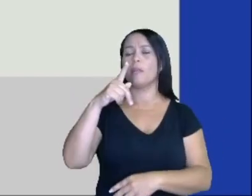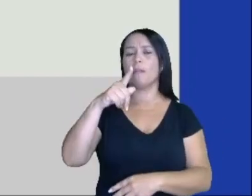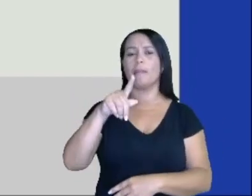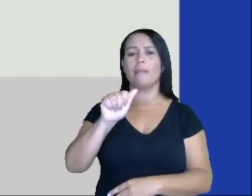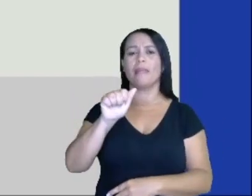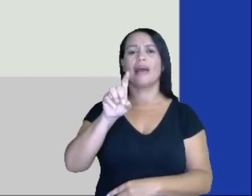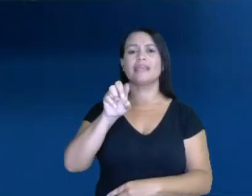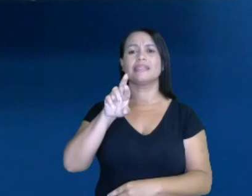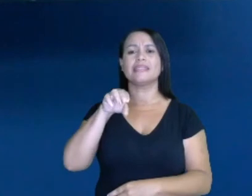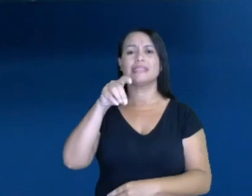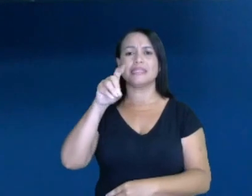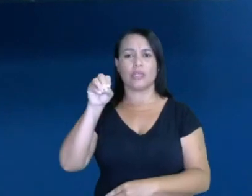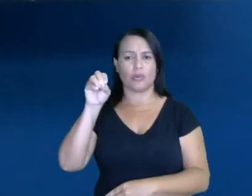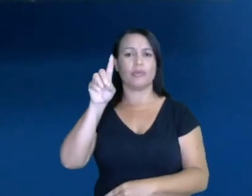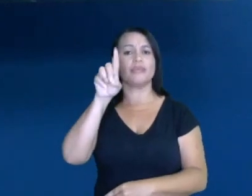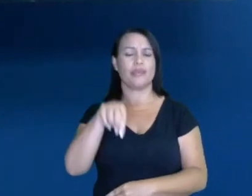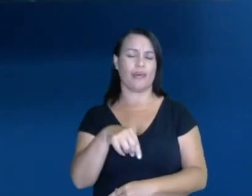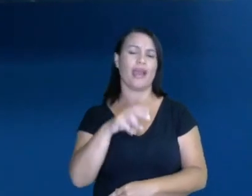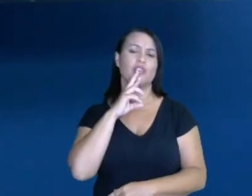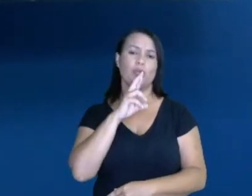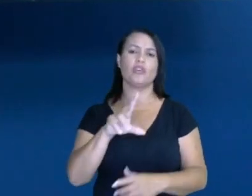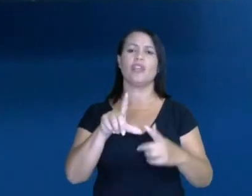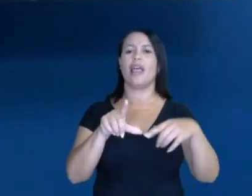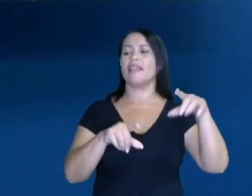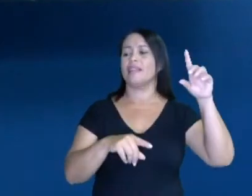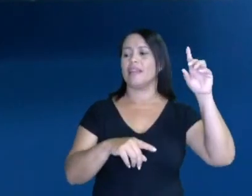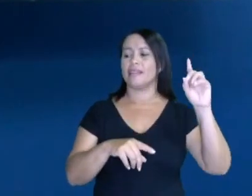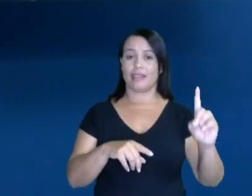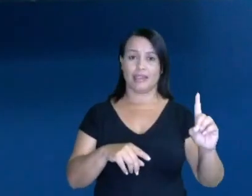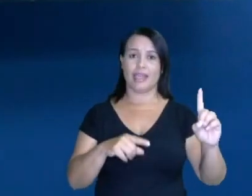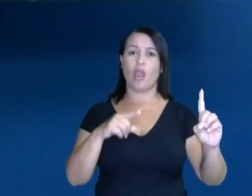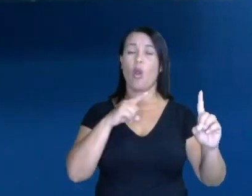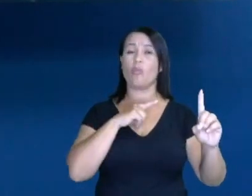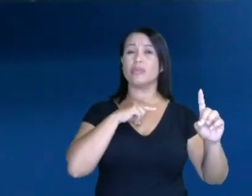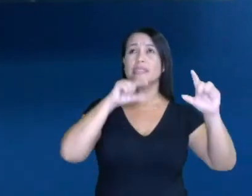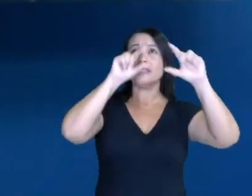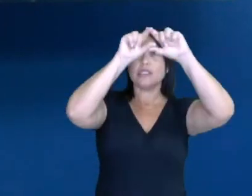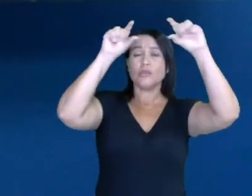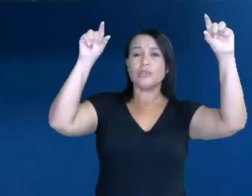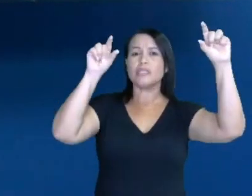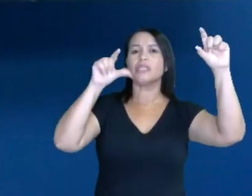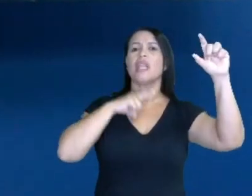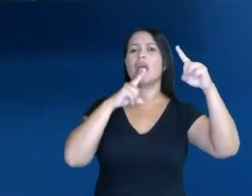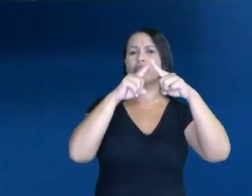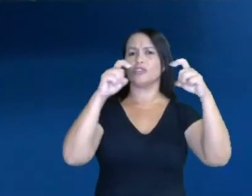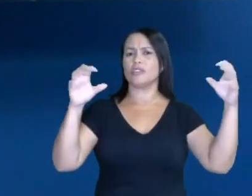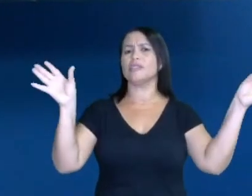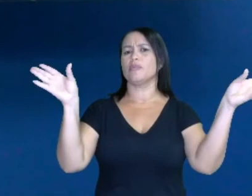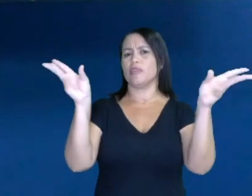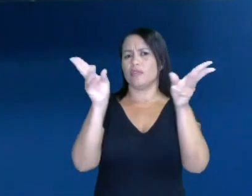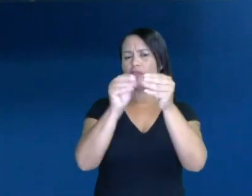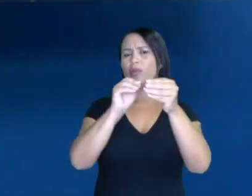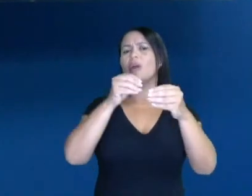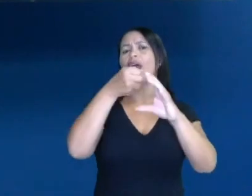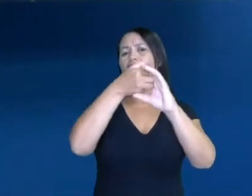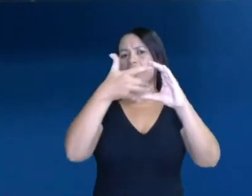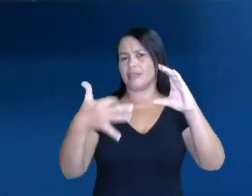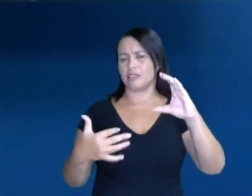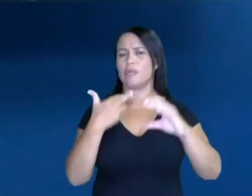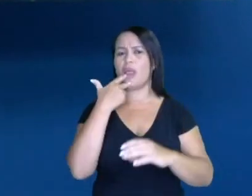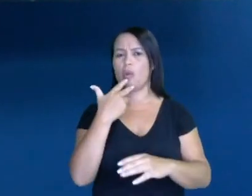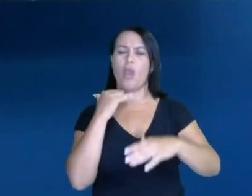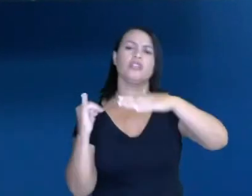resposta é a letra D. Esse enunciado aqui, como ele contém gírias e abreviações, ele é caracterizado pela